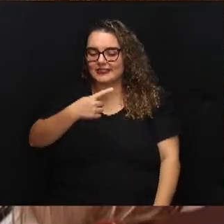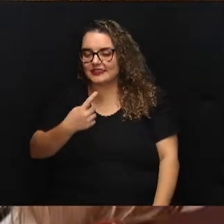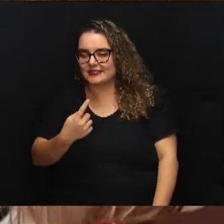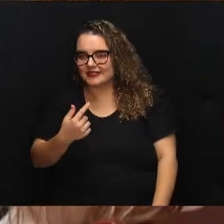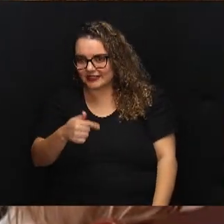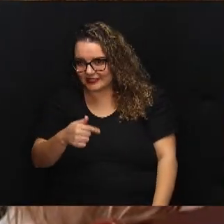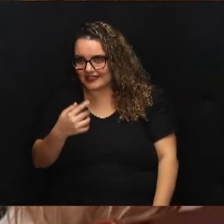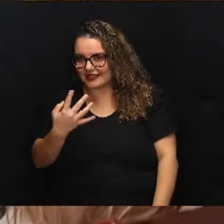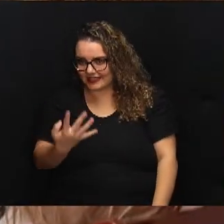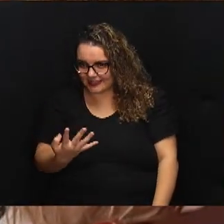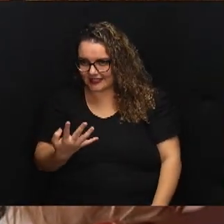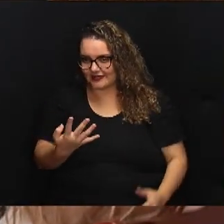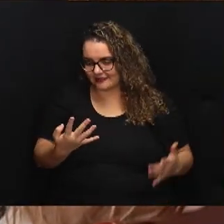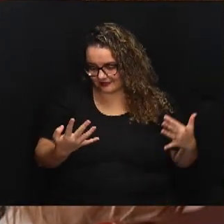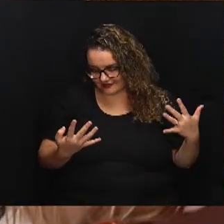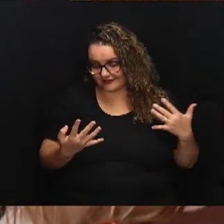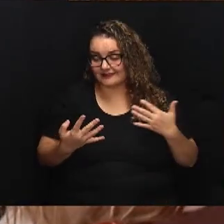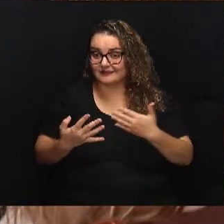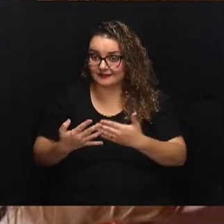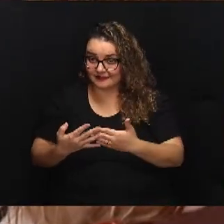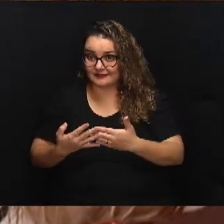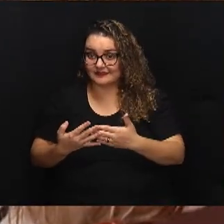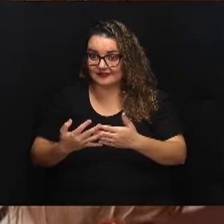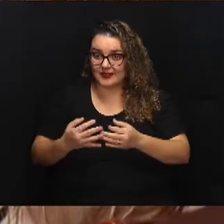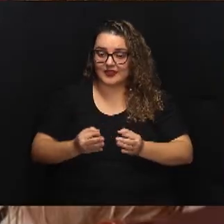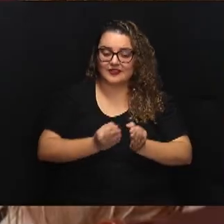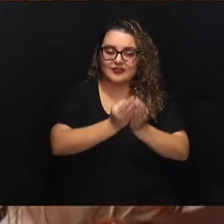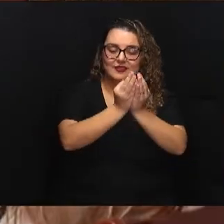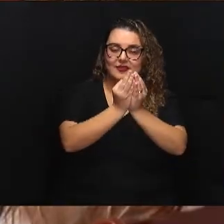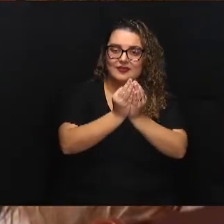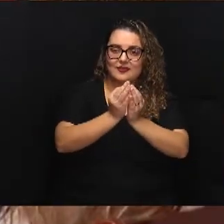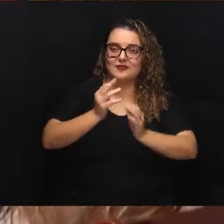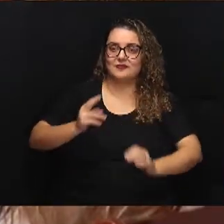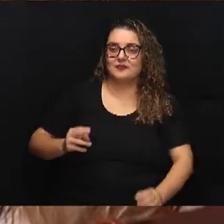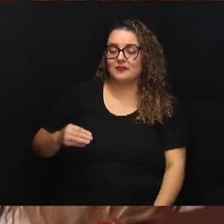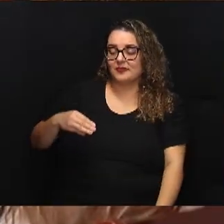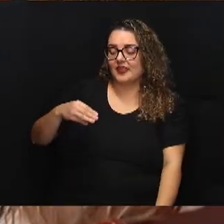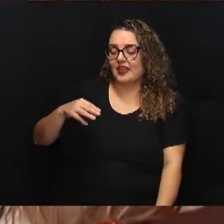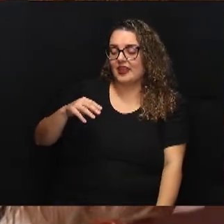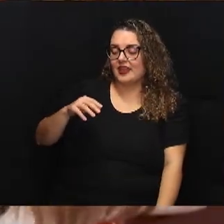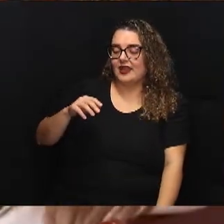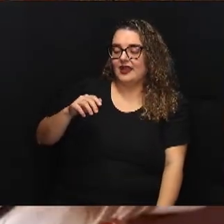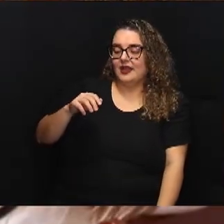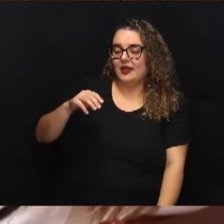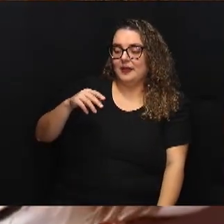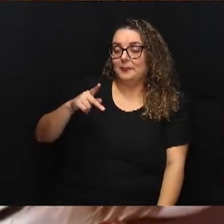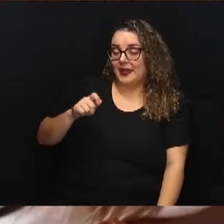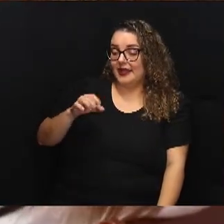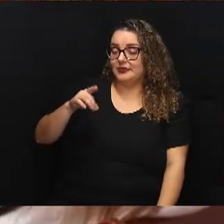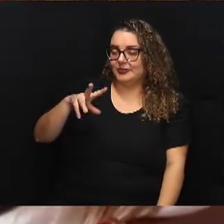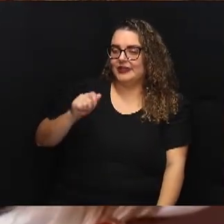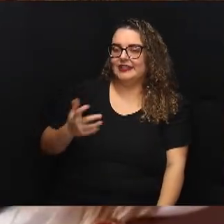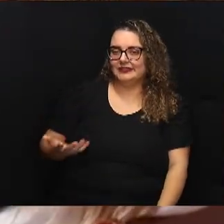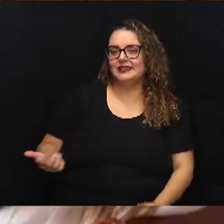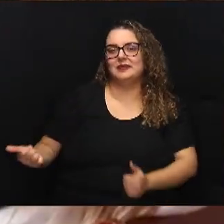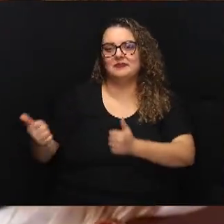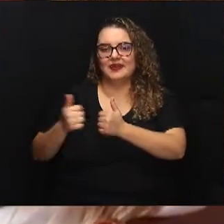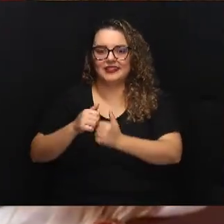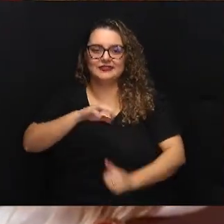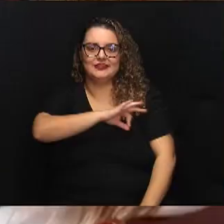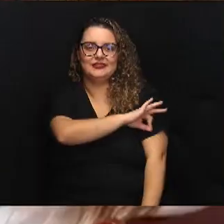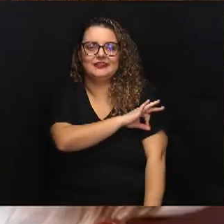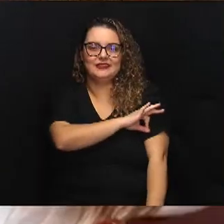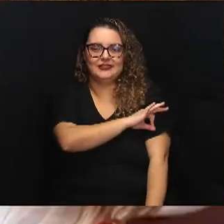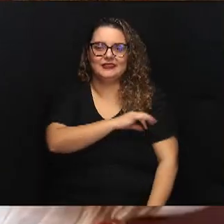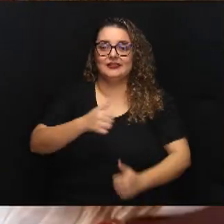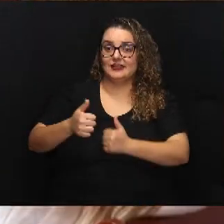1774, a partir daquela missa de Frei Antônio de Pádua, que é bem o Marco Zero de Campinas, perto da prefeitura,